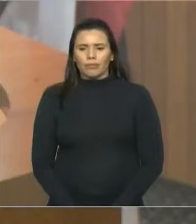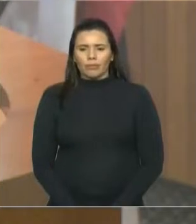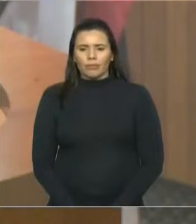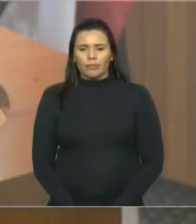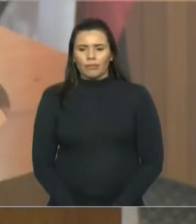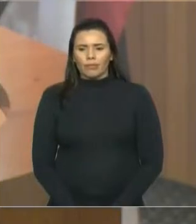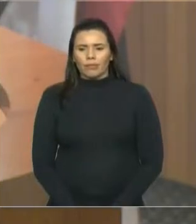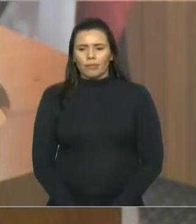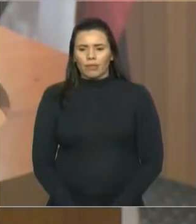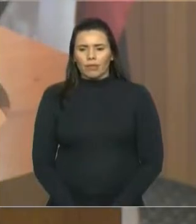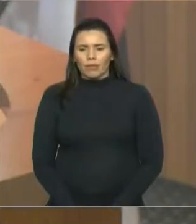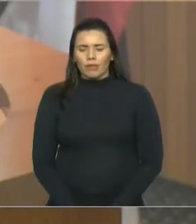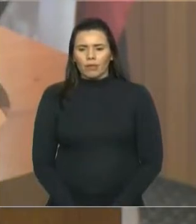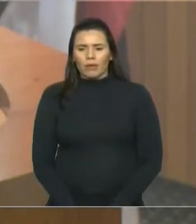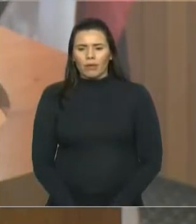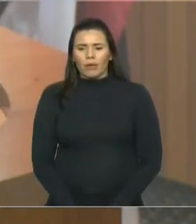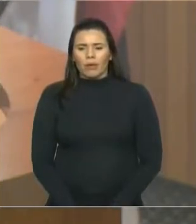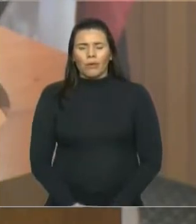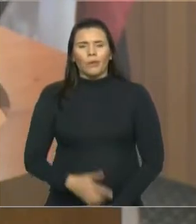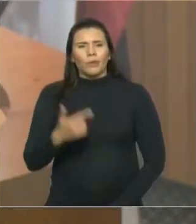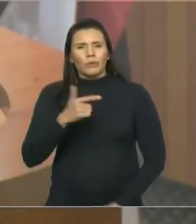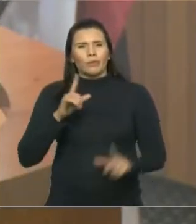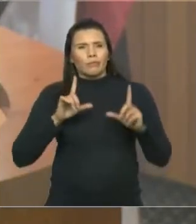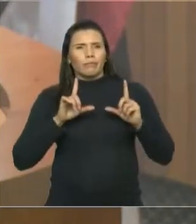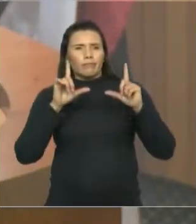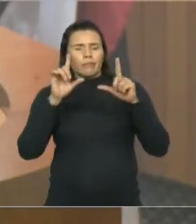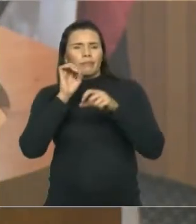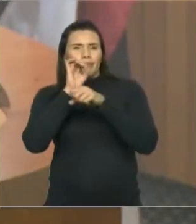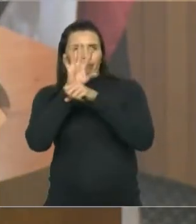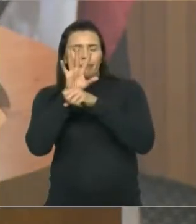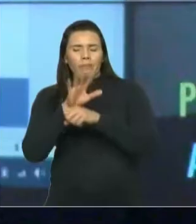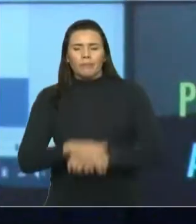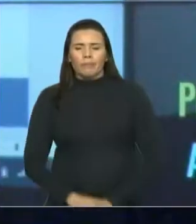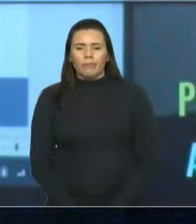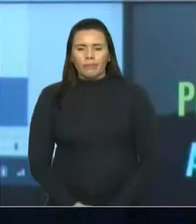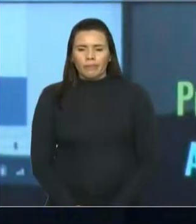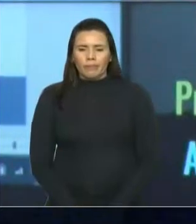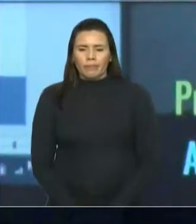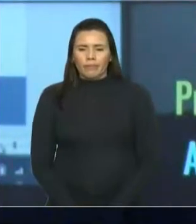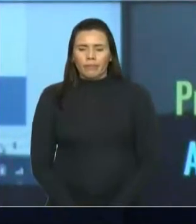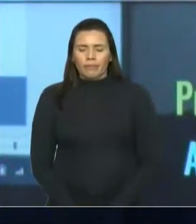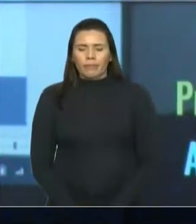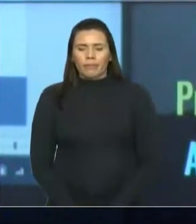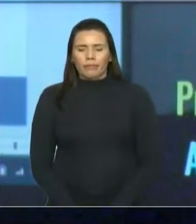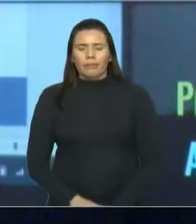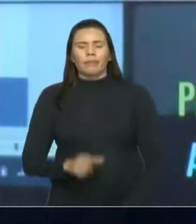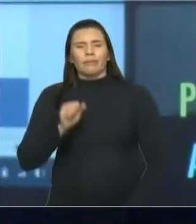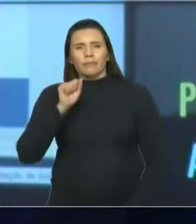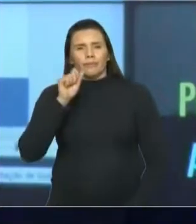Quase. Aí, o segundo slide, perfeito. Vamos para o segundo slide. Ótimo.